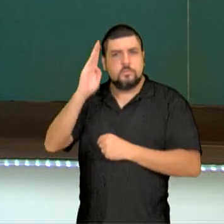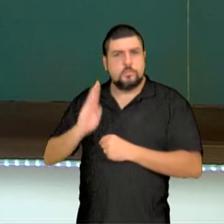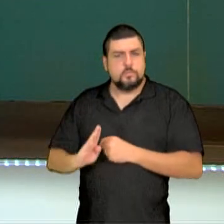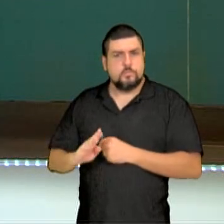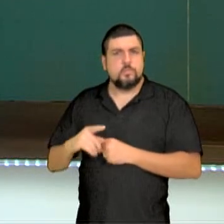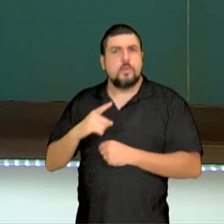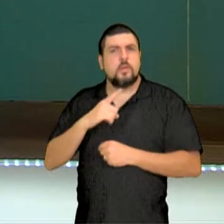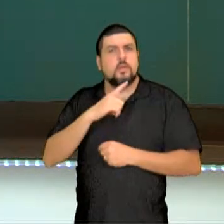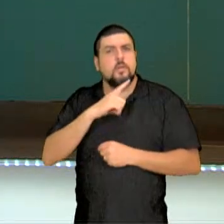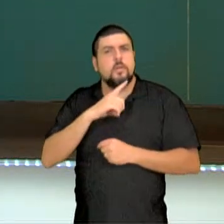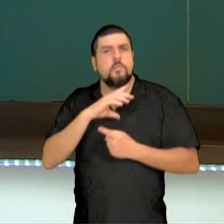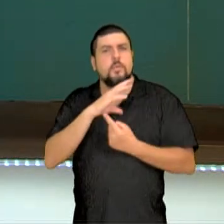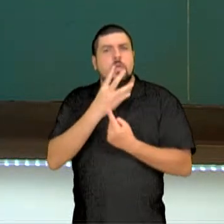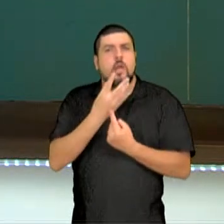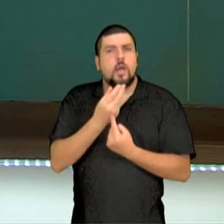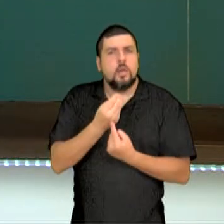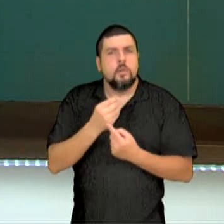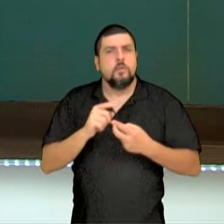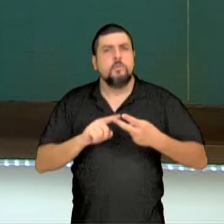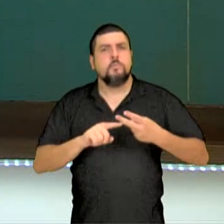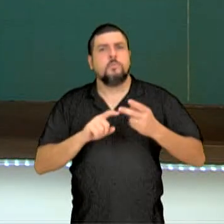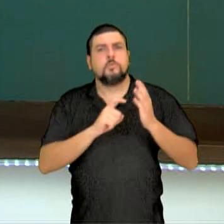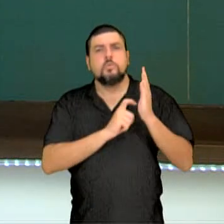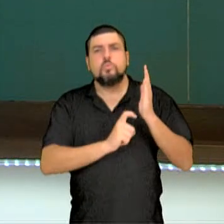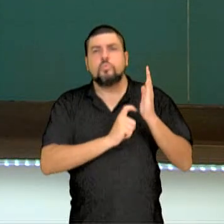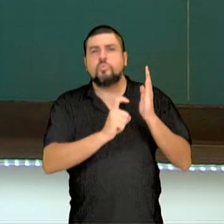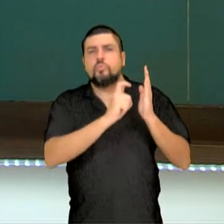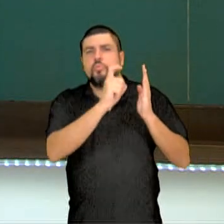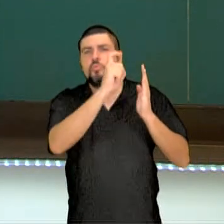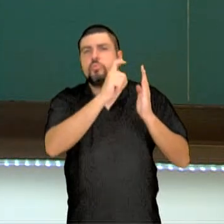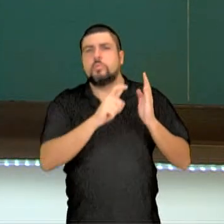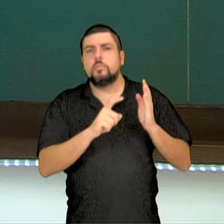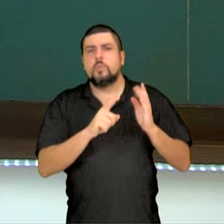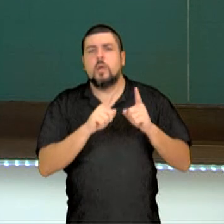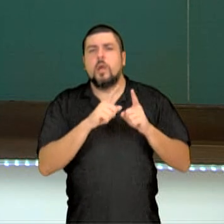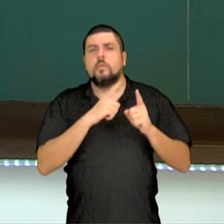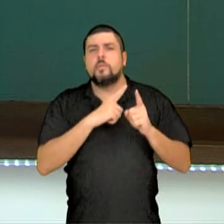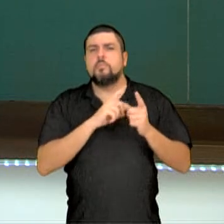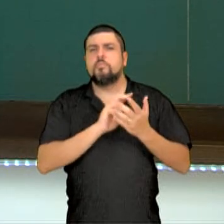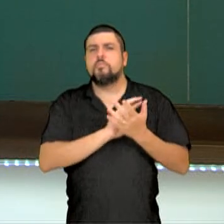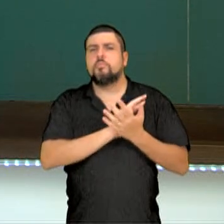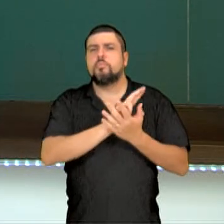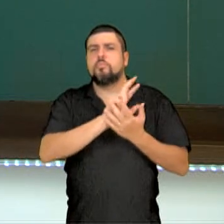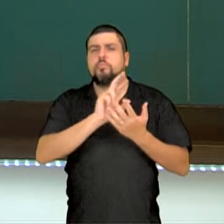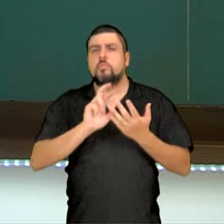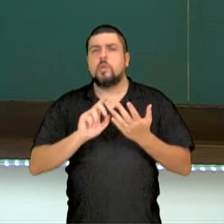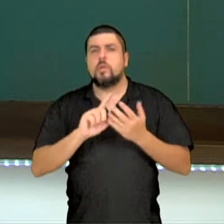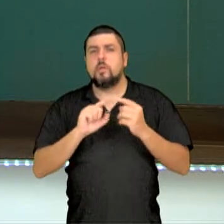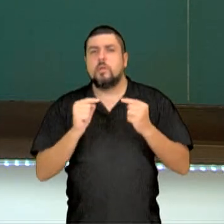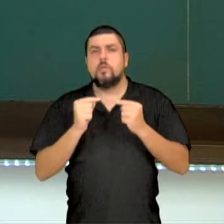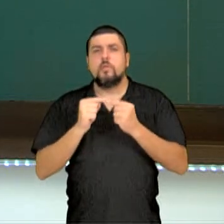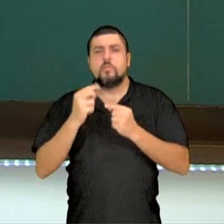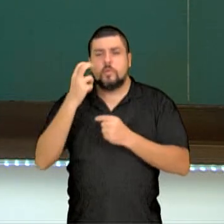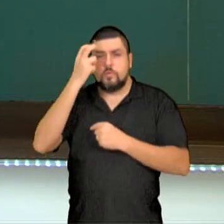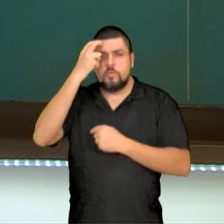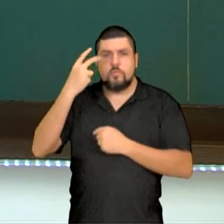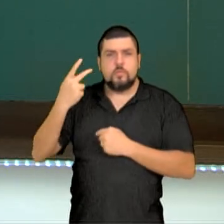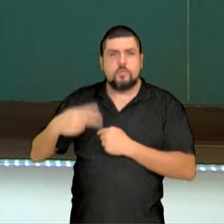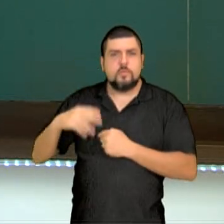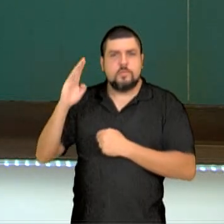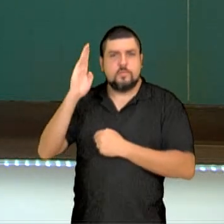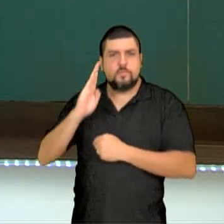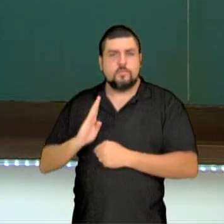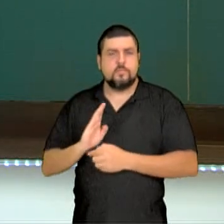ela envolve o grafite, envolve vários aspectos, né, que a gente pode relacionar muito com a nossa cultura, com a nossa